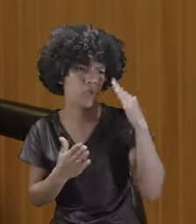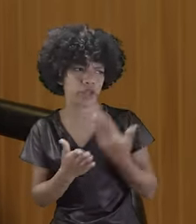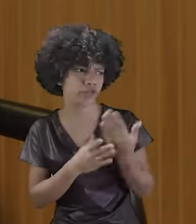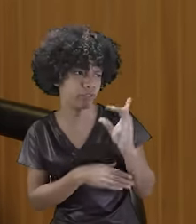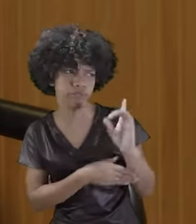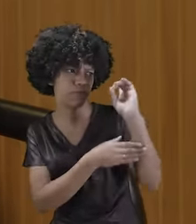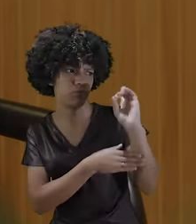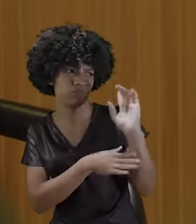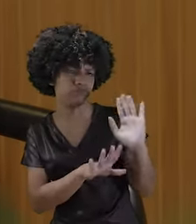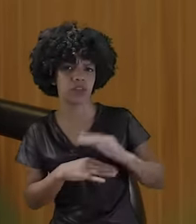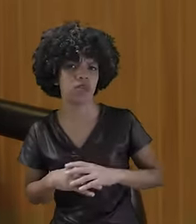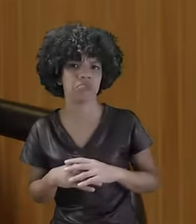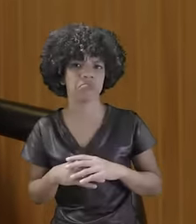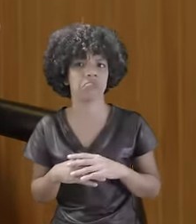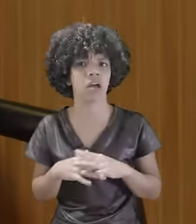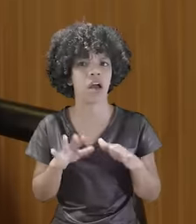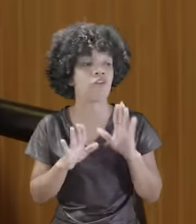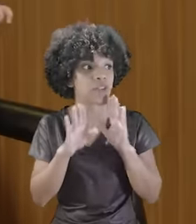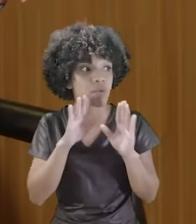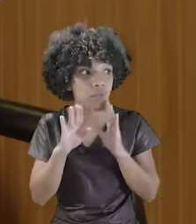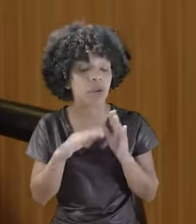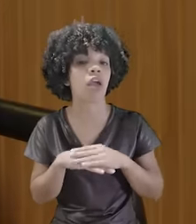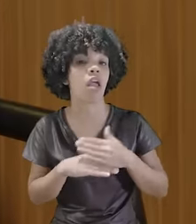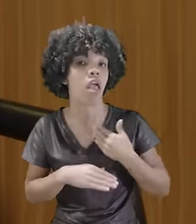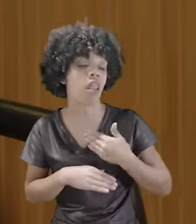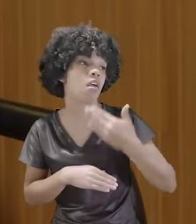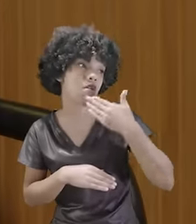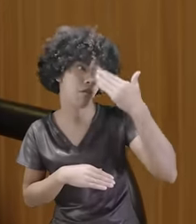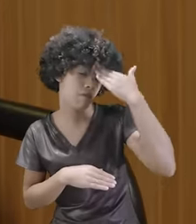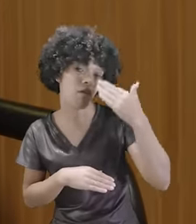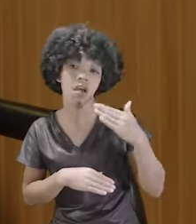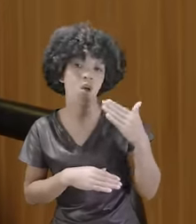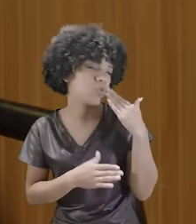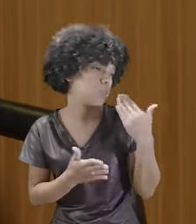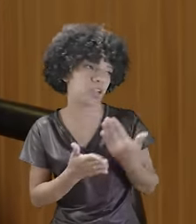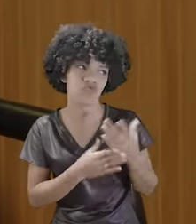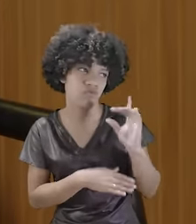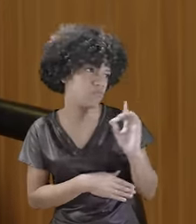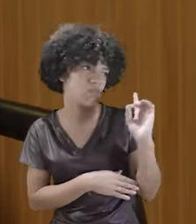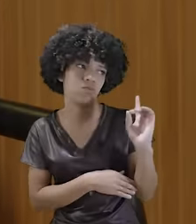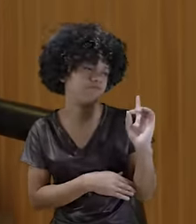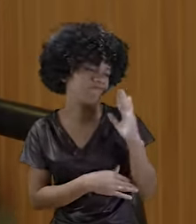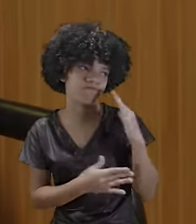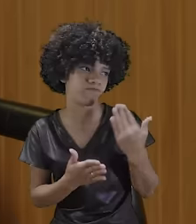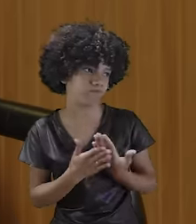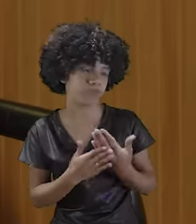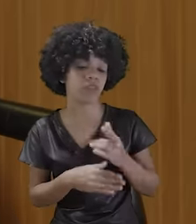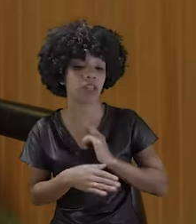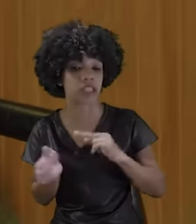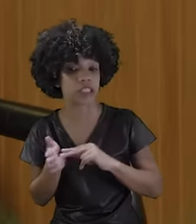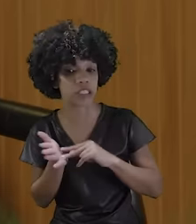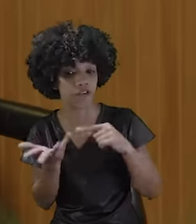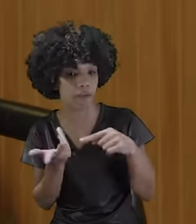não acredita no Deus ela tá até agora tá no meu Facebook aí lá árabe eles nem acredita nem meu Deus tem